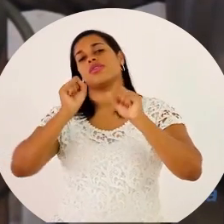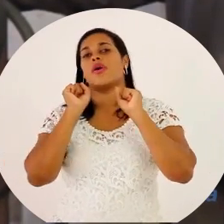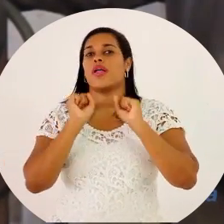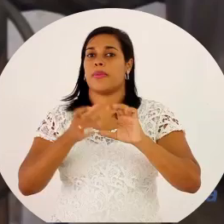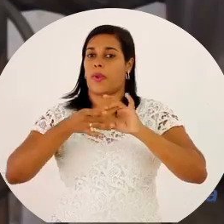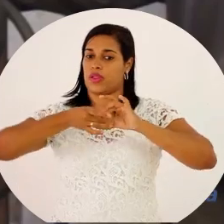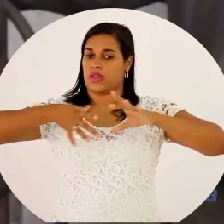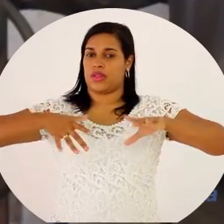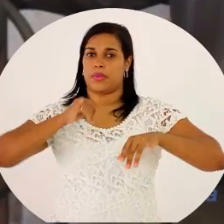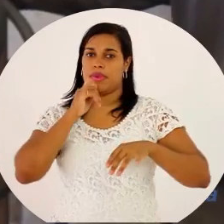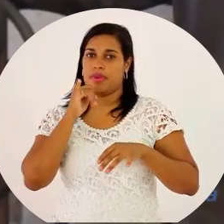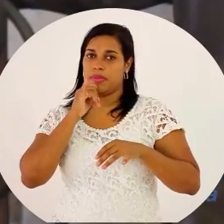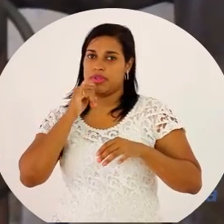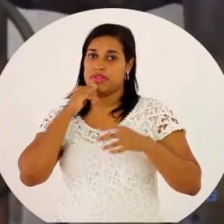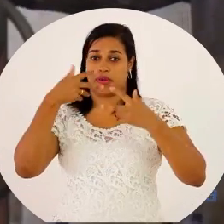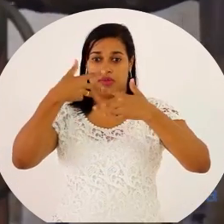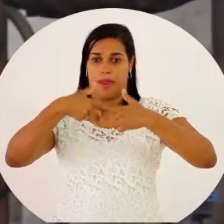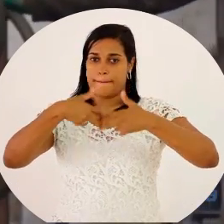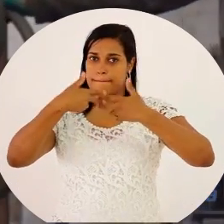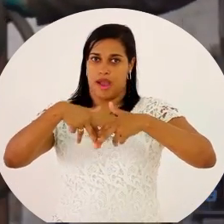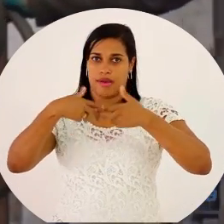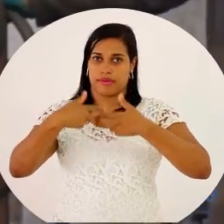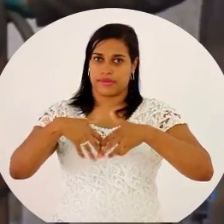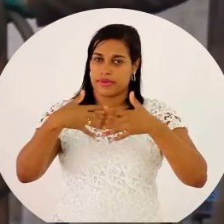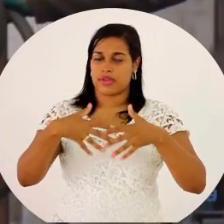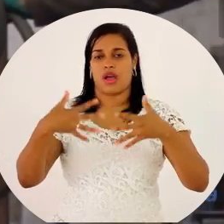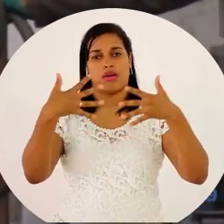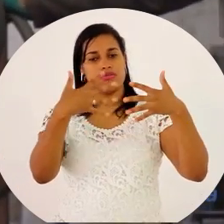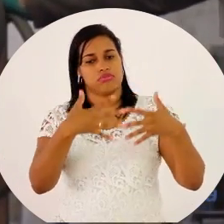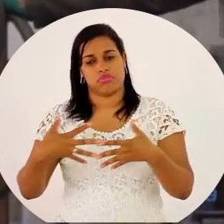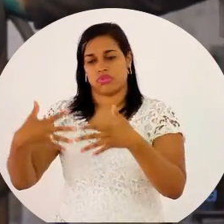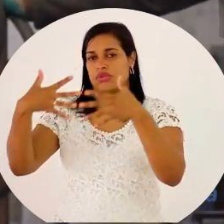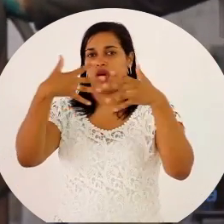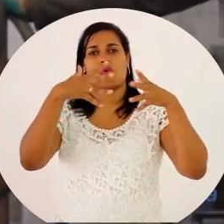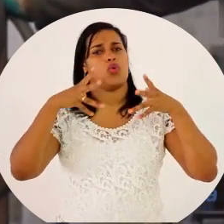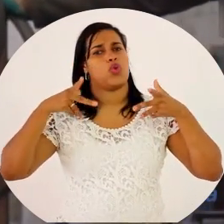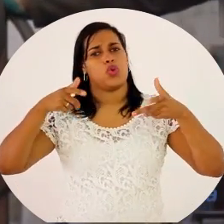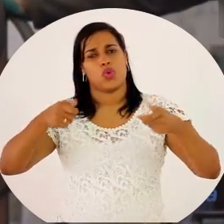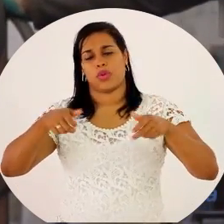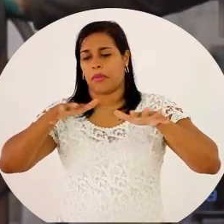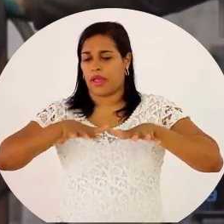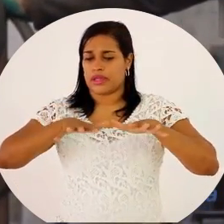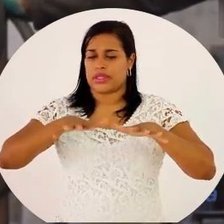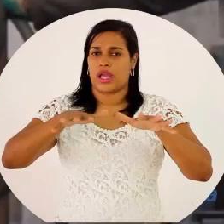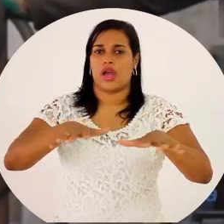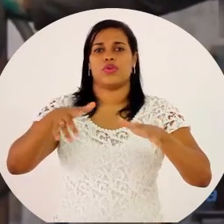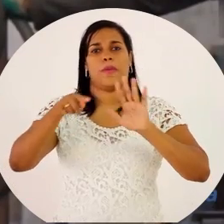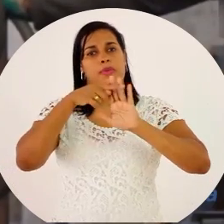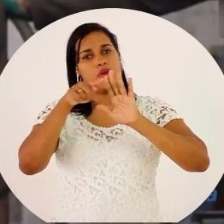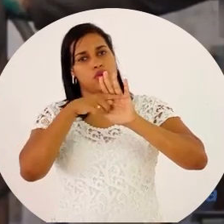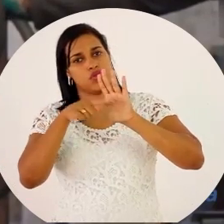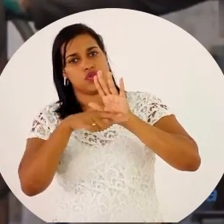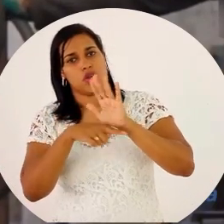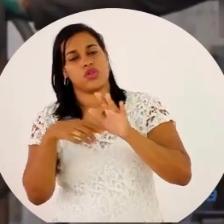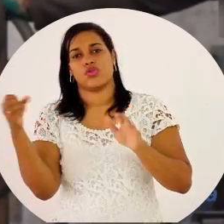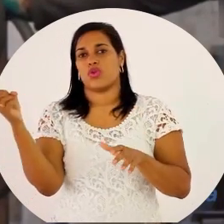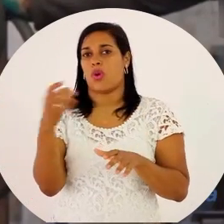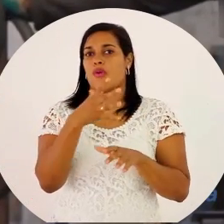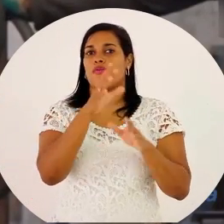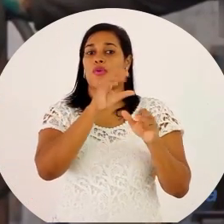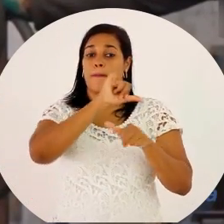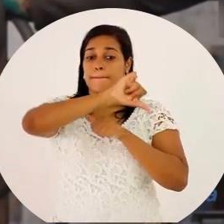o funcionamento do maquinário. Isso serve para maquinário novo, isso serve para projeto novo, isso serve para mudança de